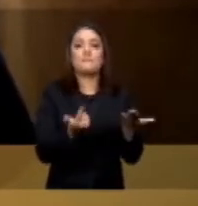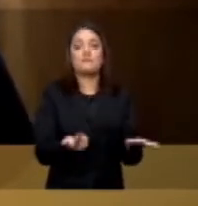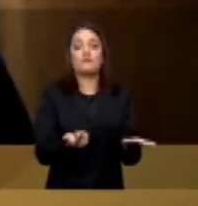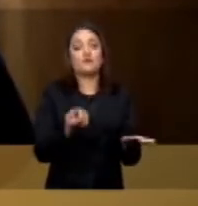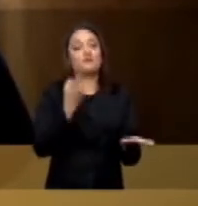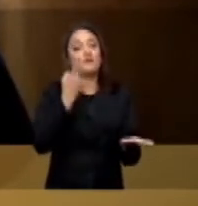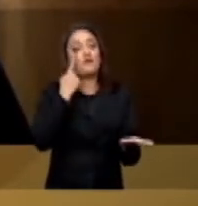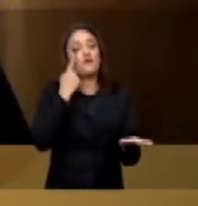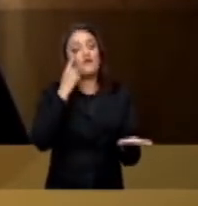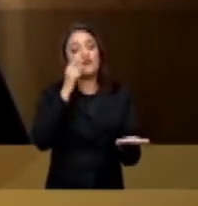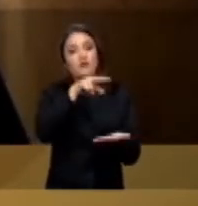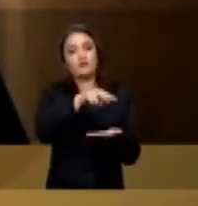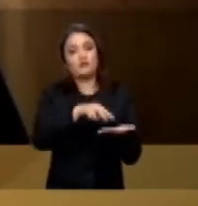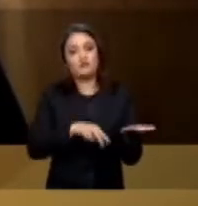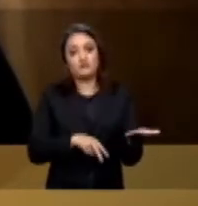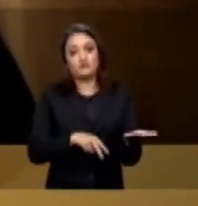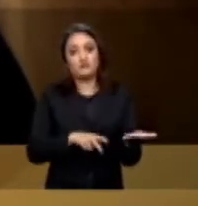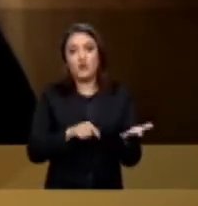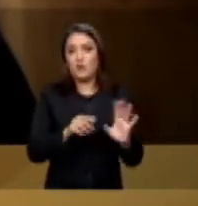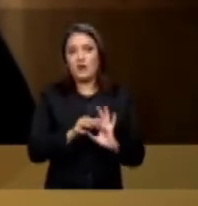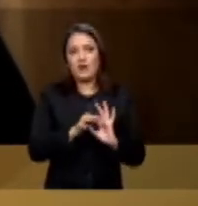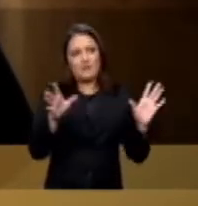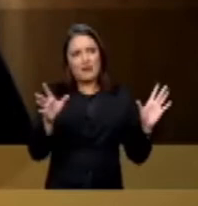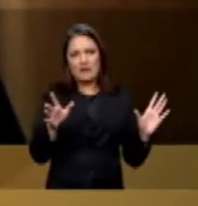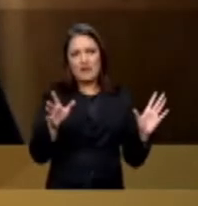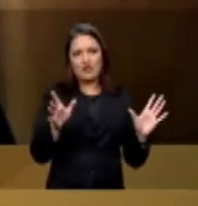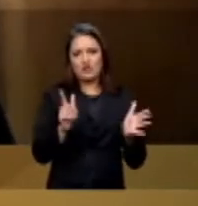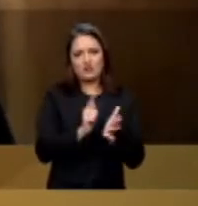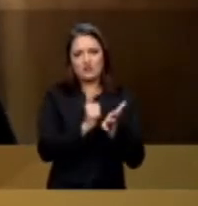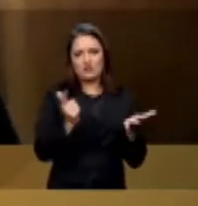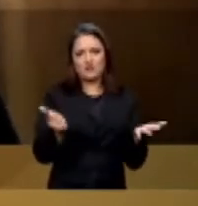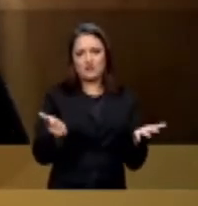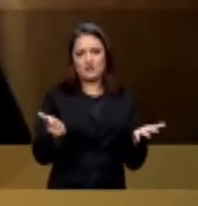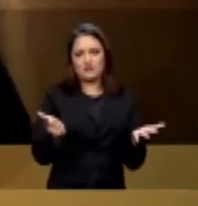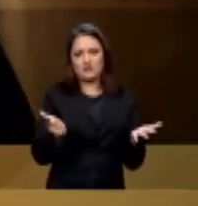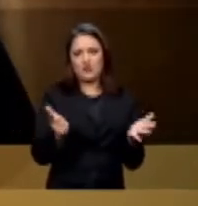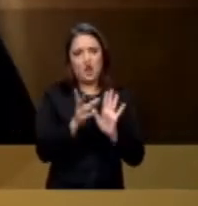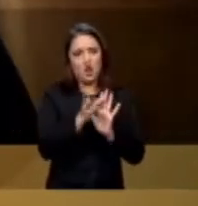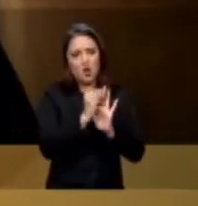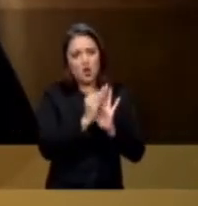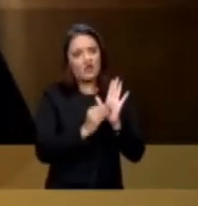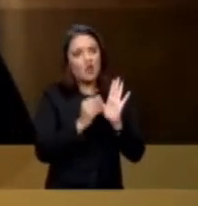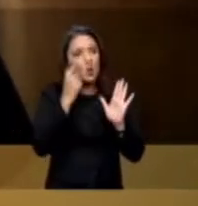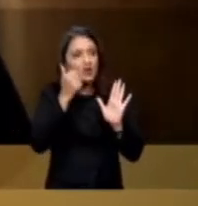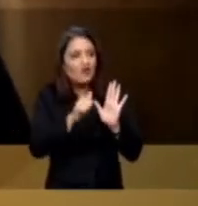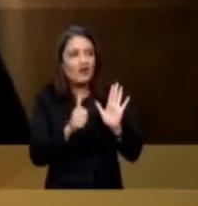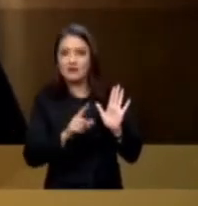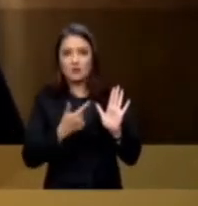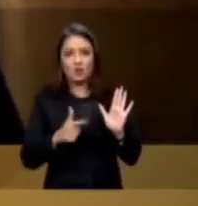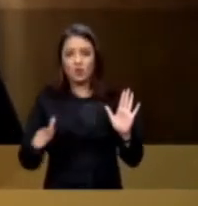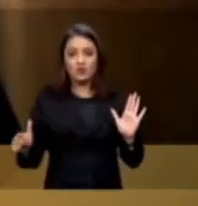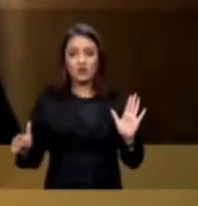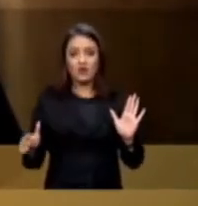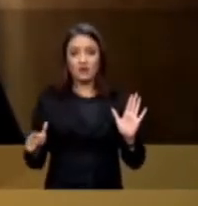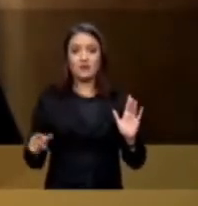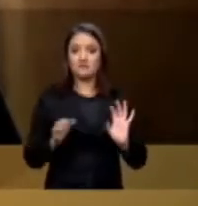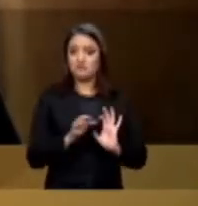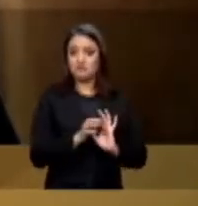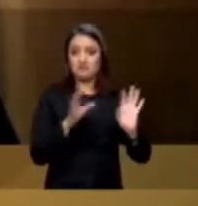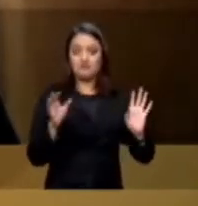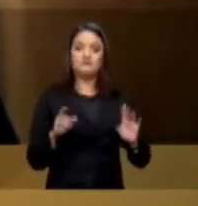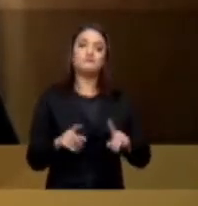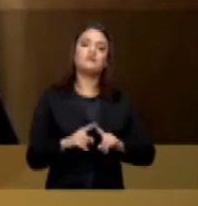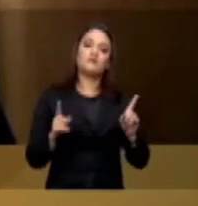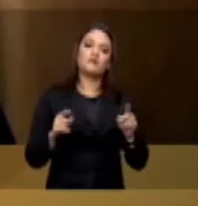está sendo impresso. É uma liberdade. Não há exame de conteúdo. Neste caminho, então,